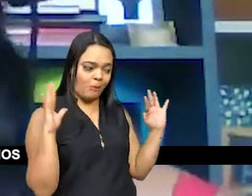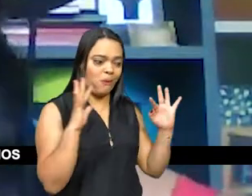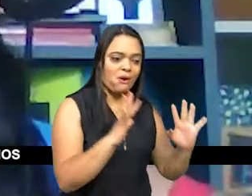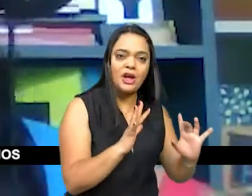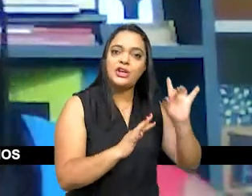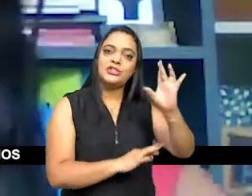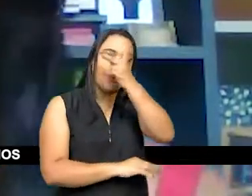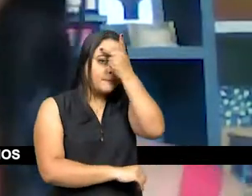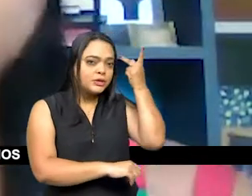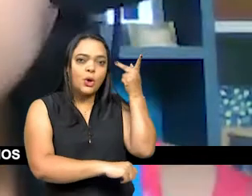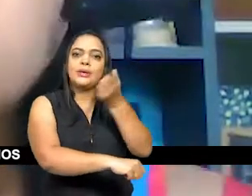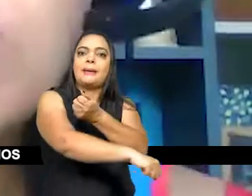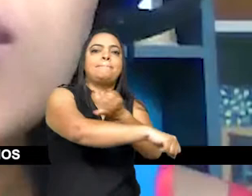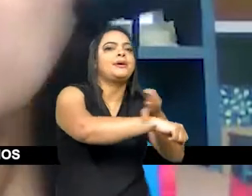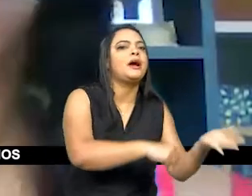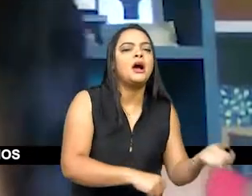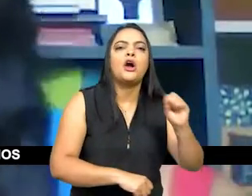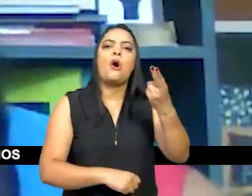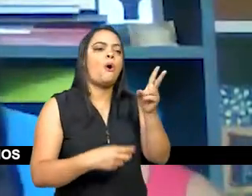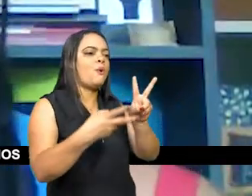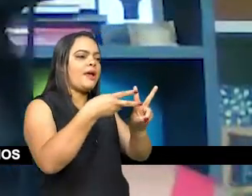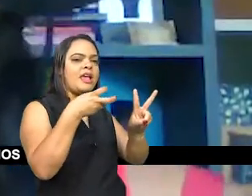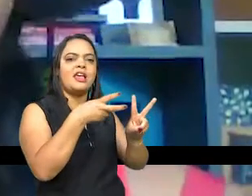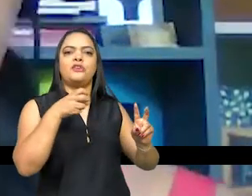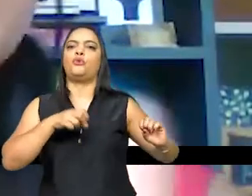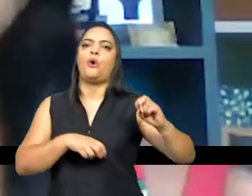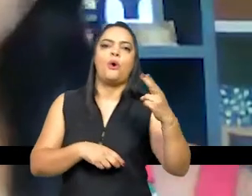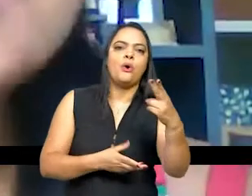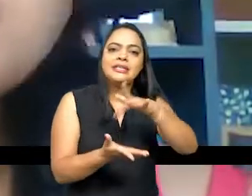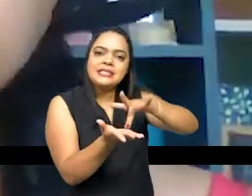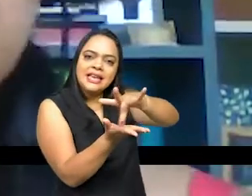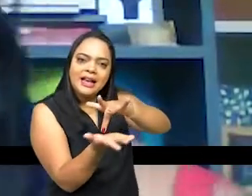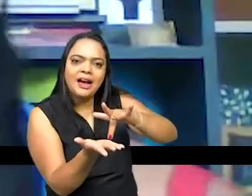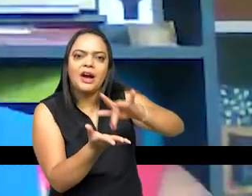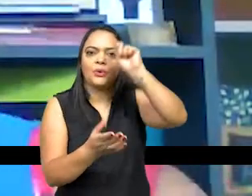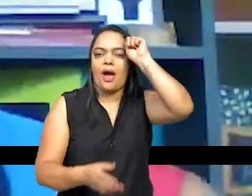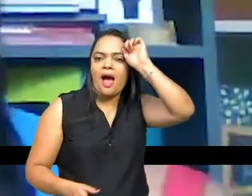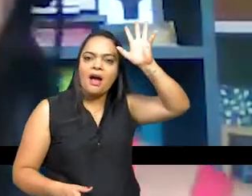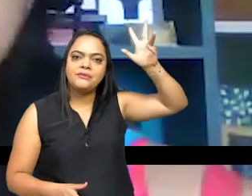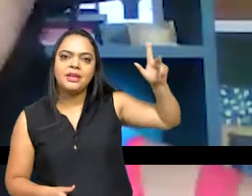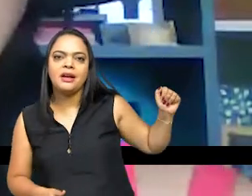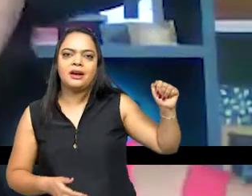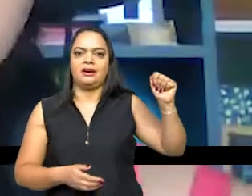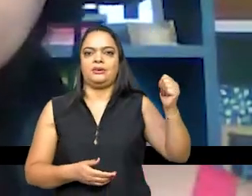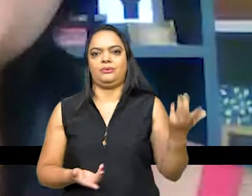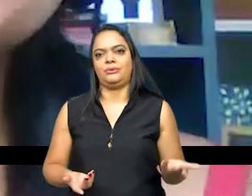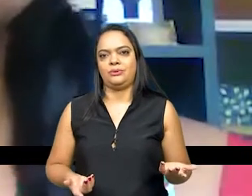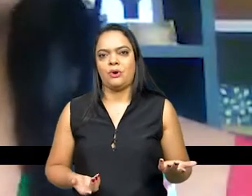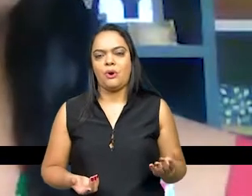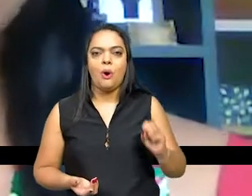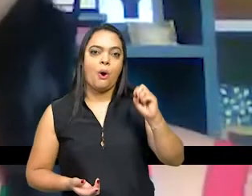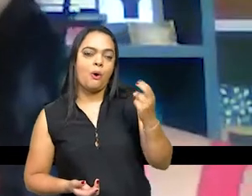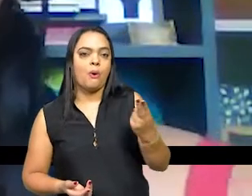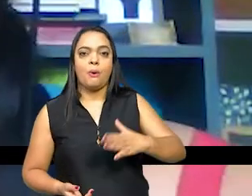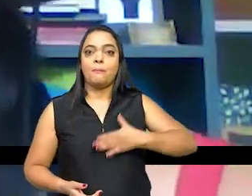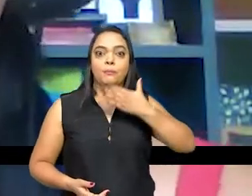sujeitos brancos, ou indígenas, ou ciganos, ou africanos, ou muçulmanos, né? O conceito de branquitude a